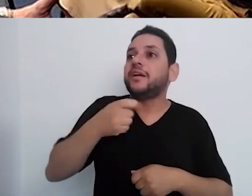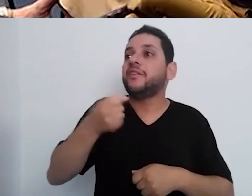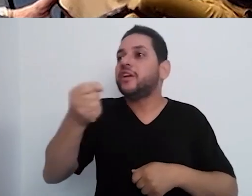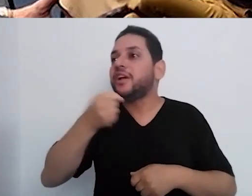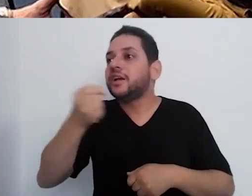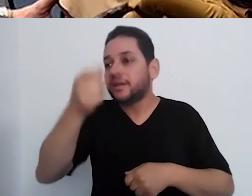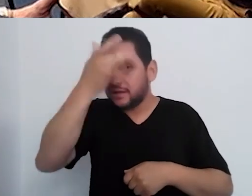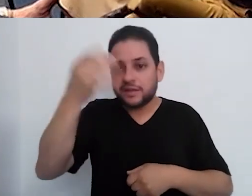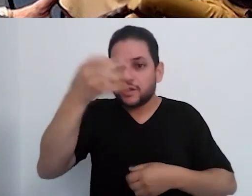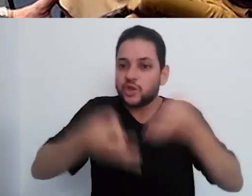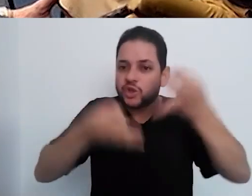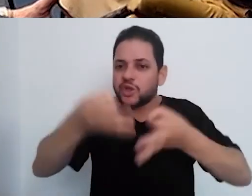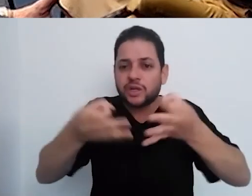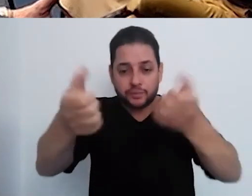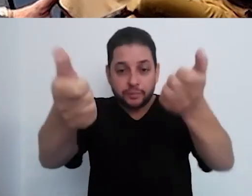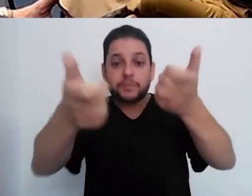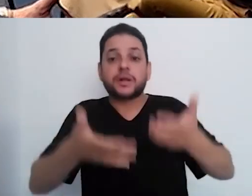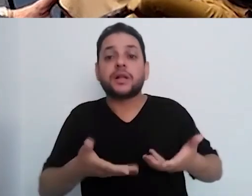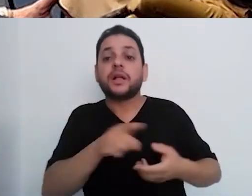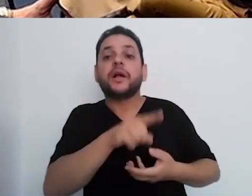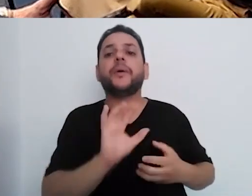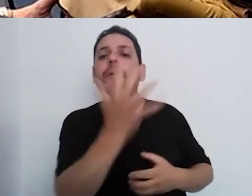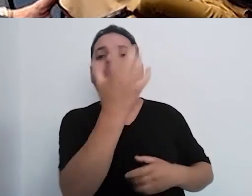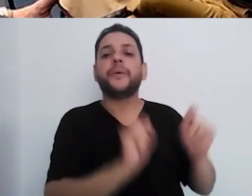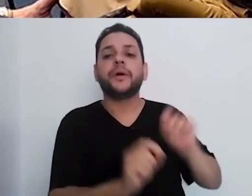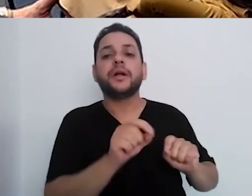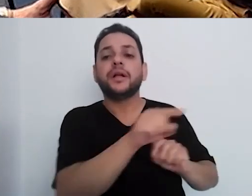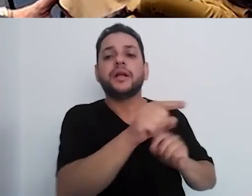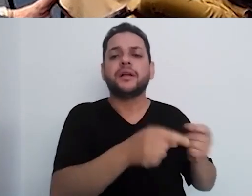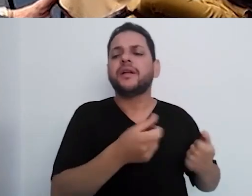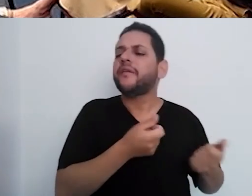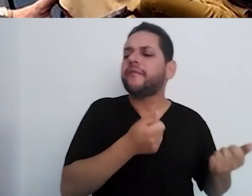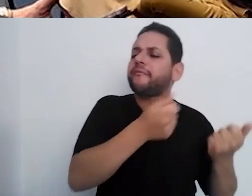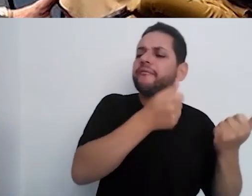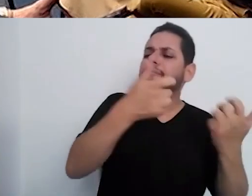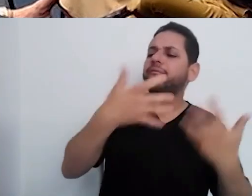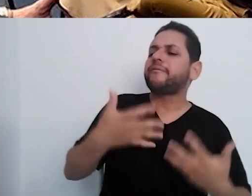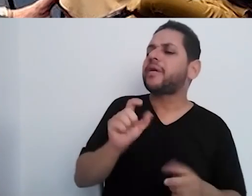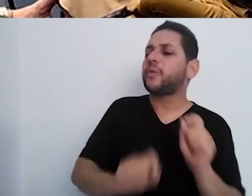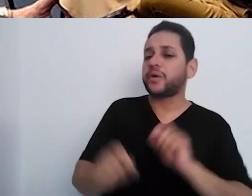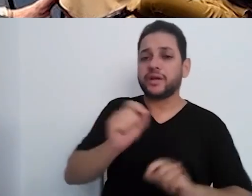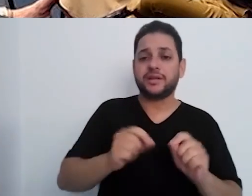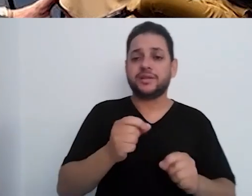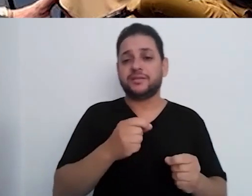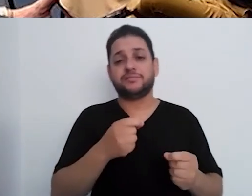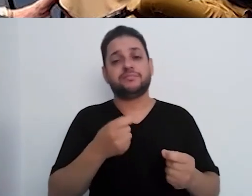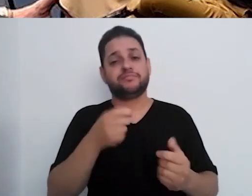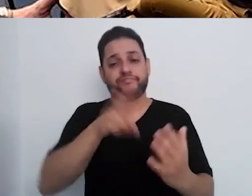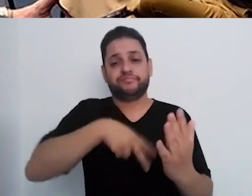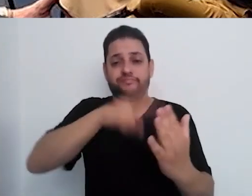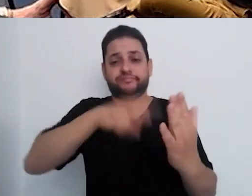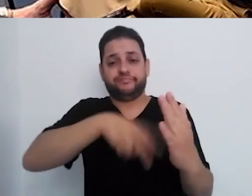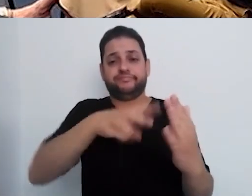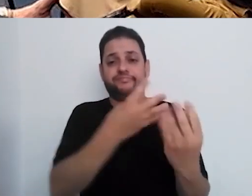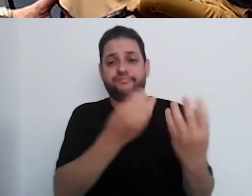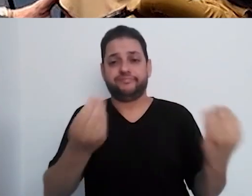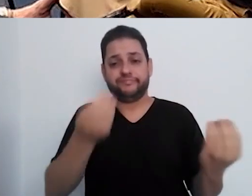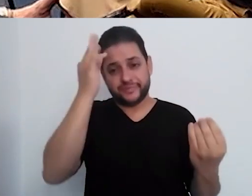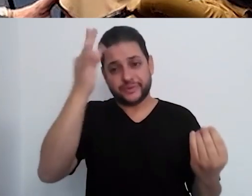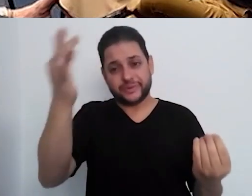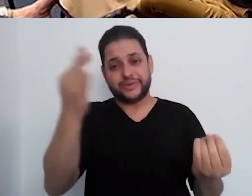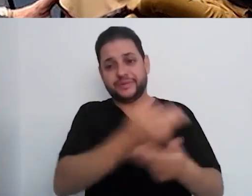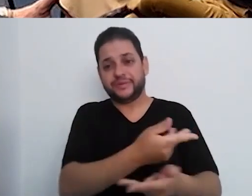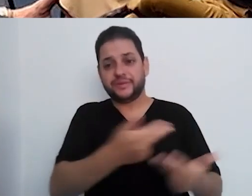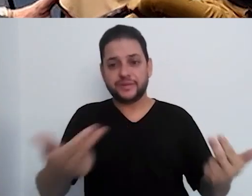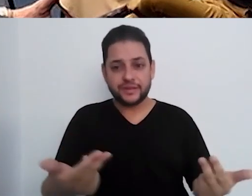para explicar para a gente, ó, o que está acontecendo aqui, o que esse cara quer dizer. A gente leu muito sobre teoria, muita coisa, que, como vocês